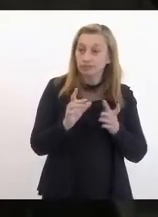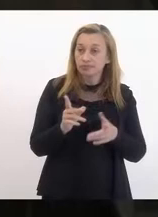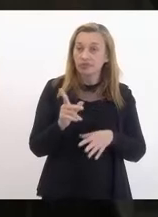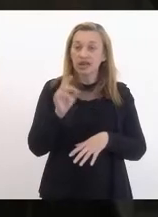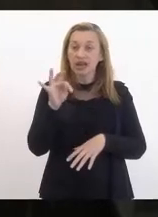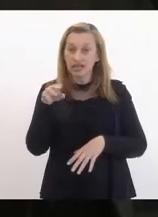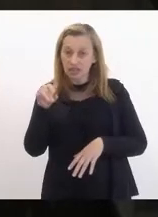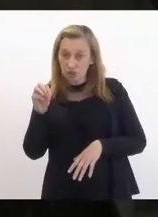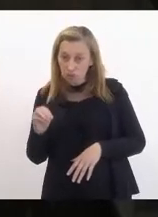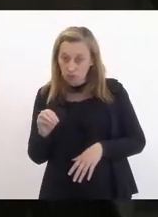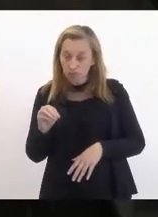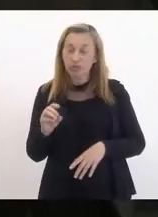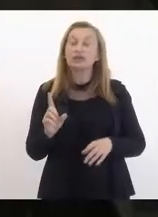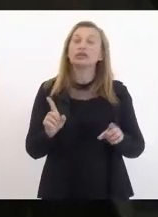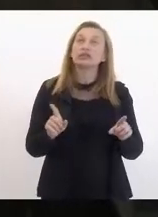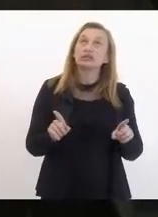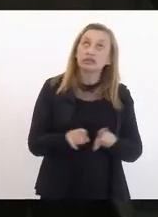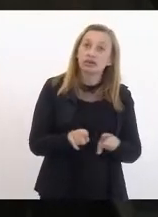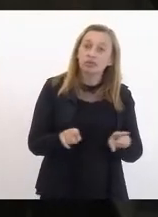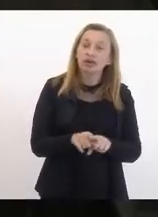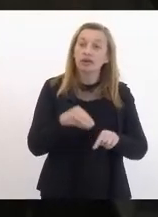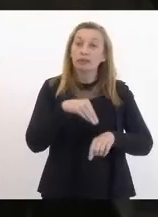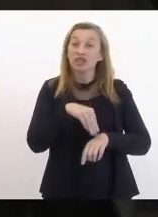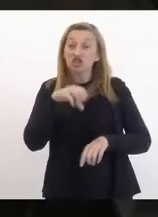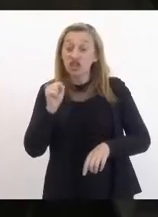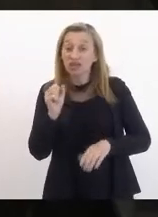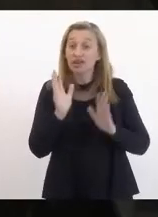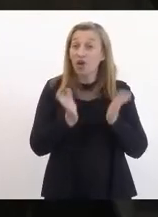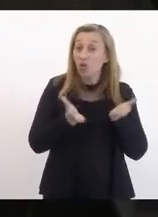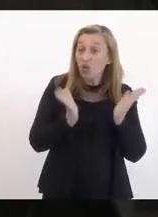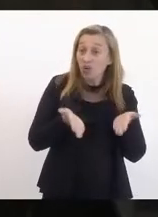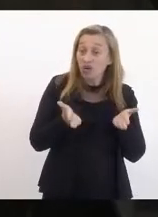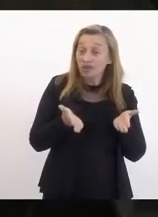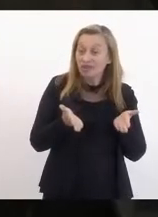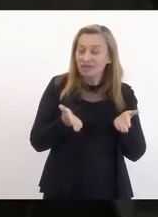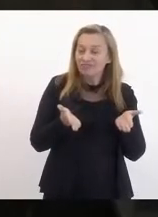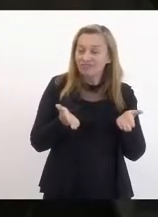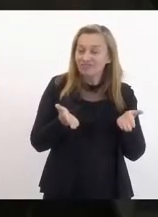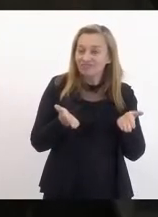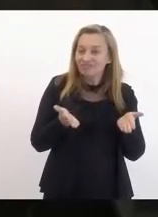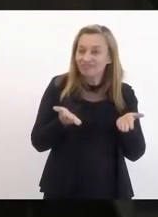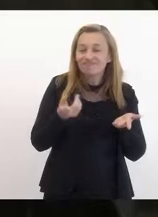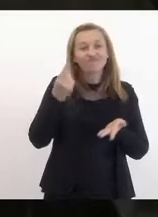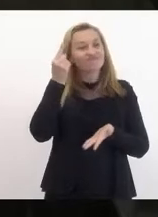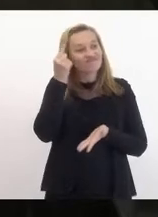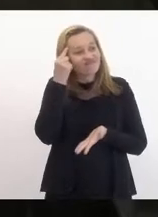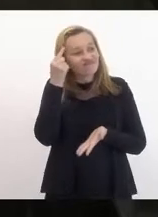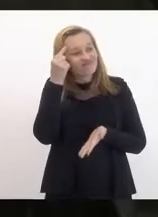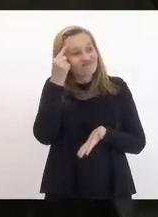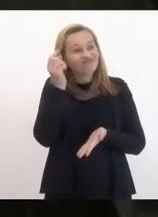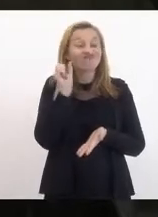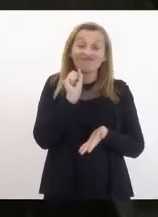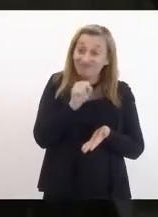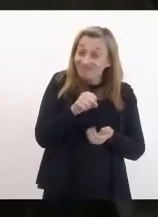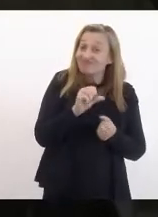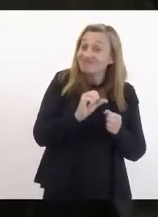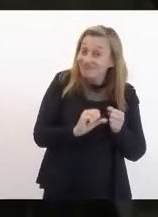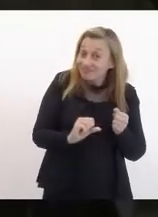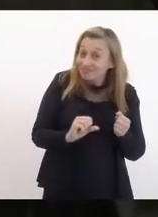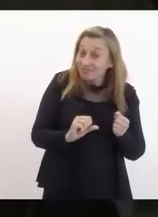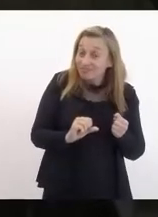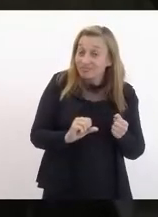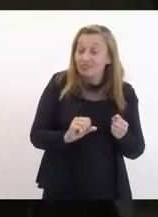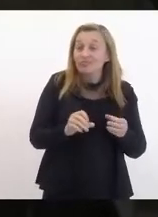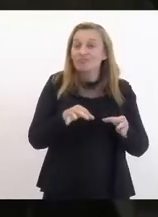lato sensu, e curso de mestrado, e agora começa a pensar, e deve fazê-lo,